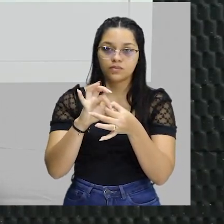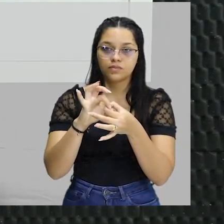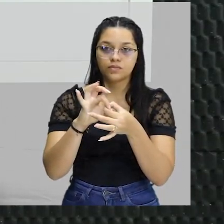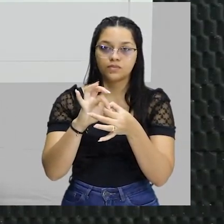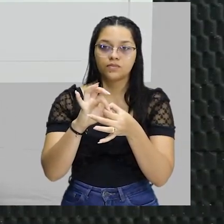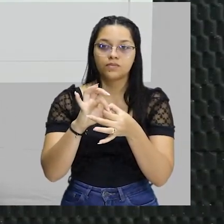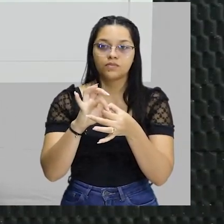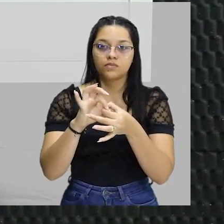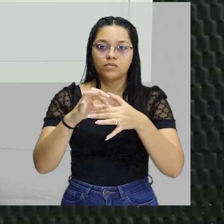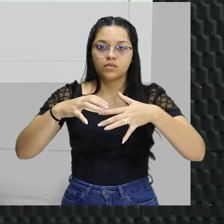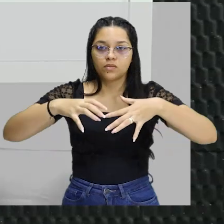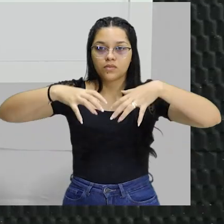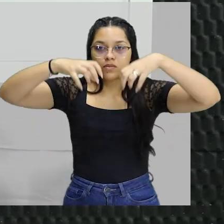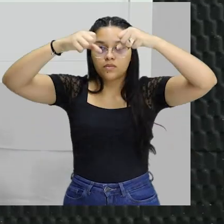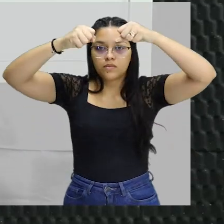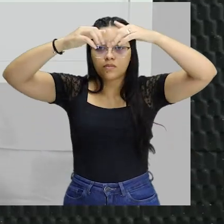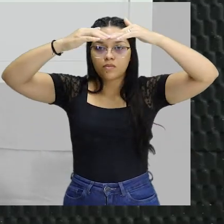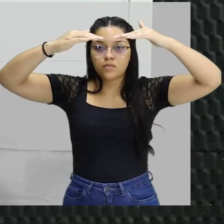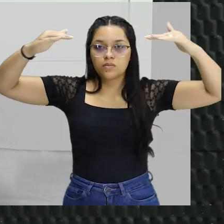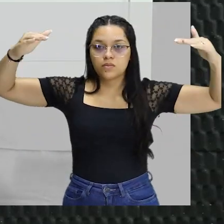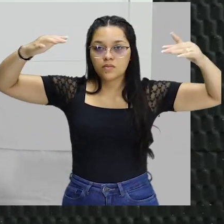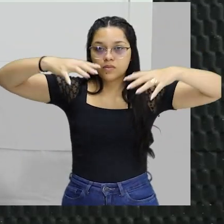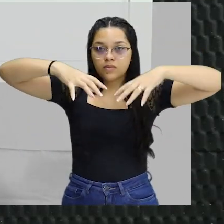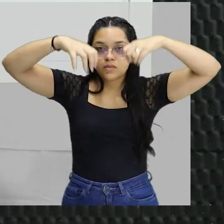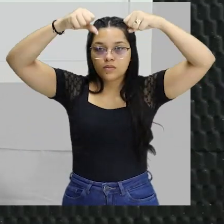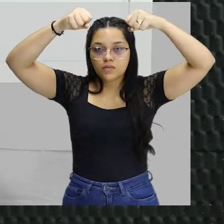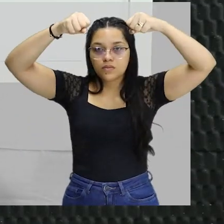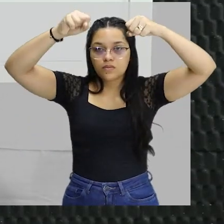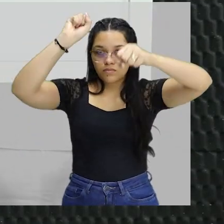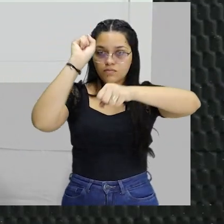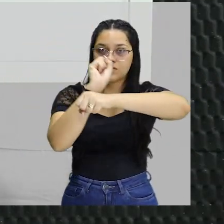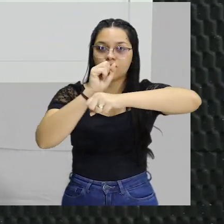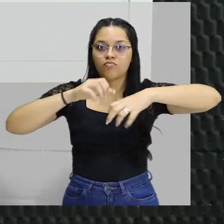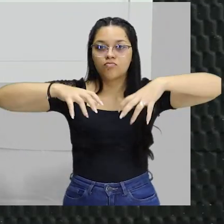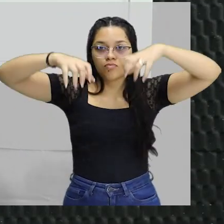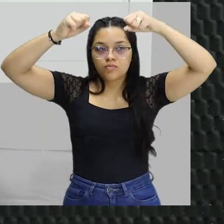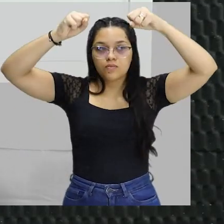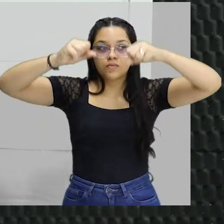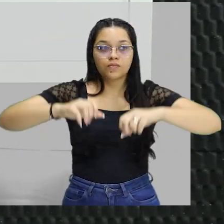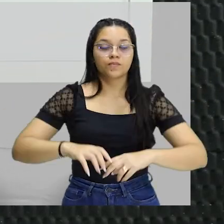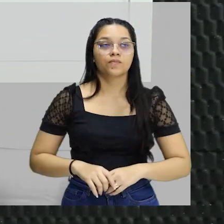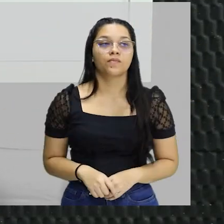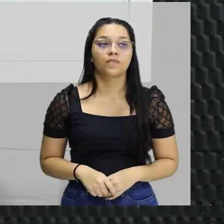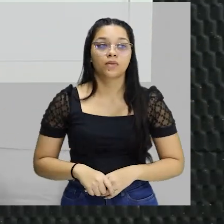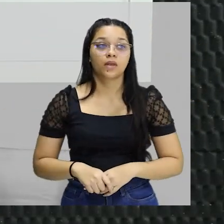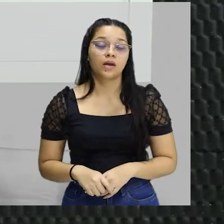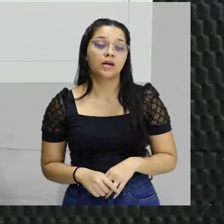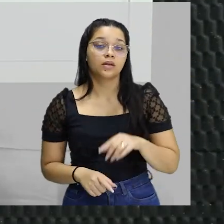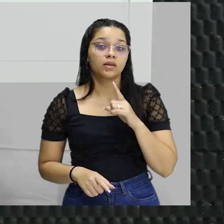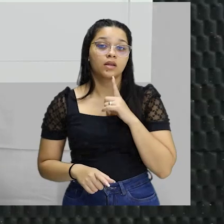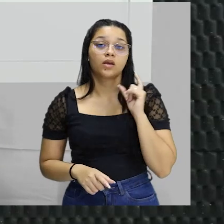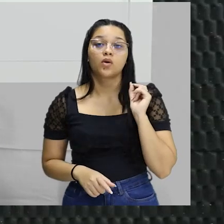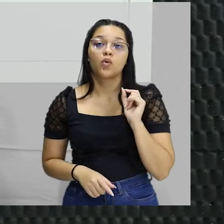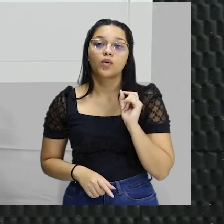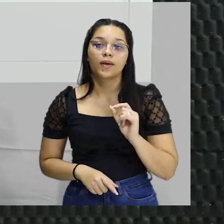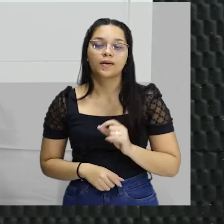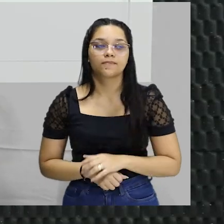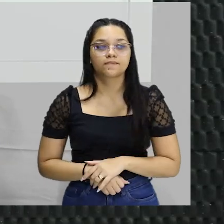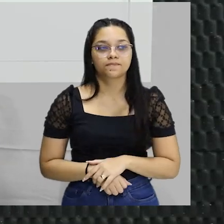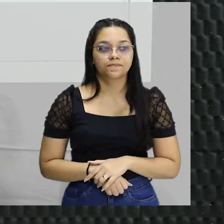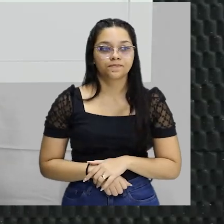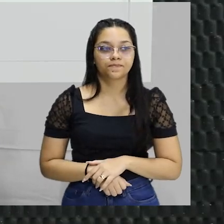ao teto, por exemplo, né? Em determinada superfície. Ok? E a gente tem aqui para baixo, não